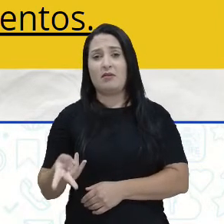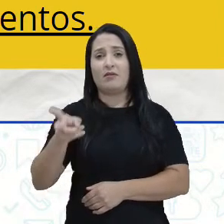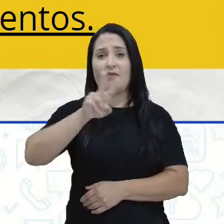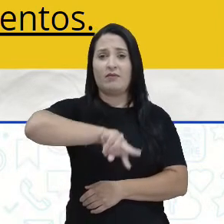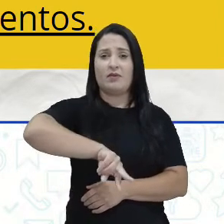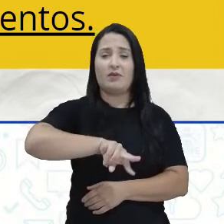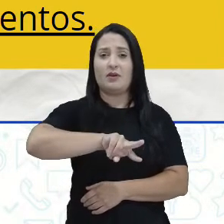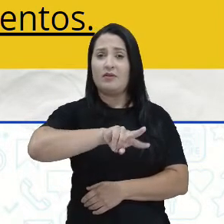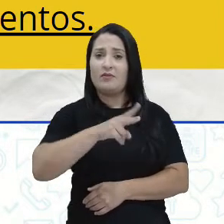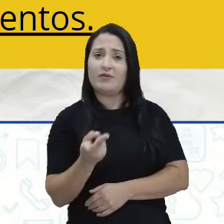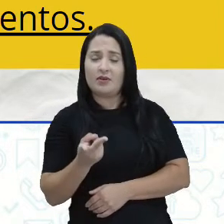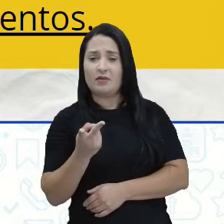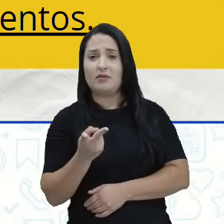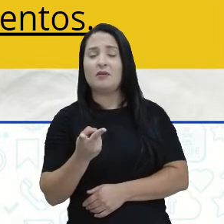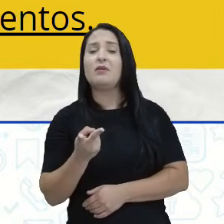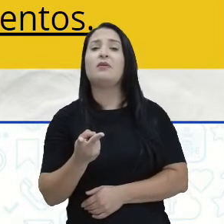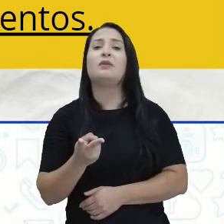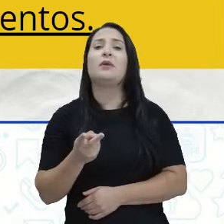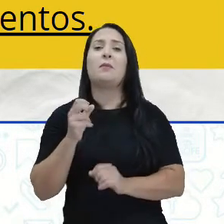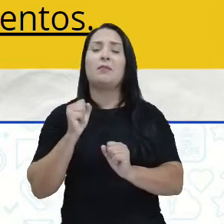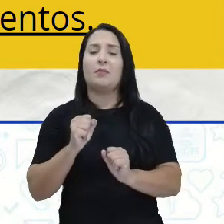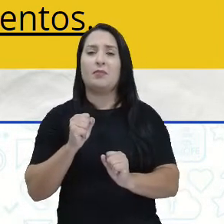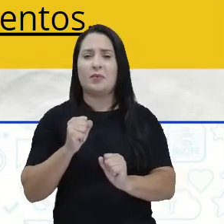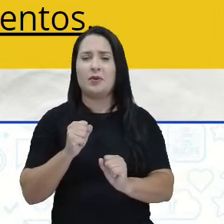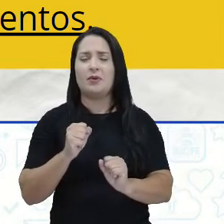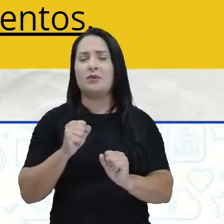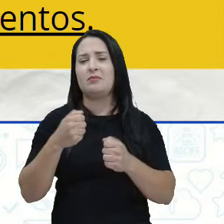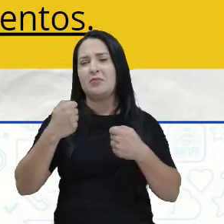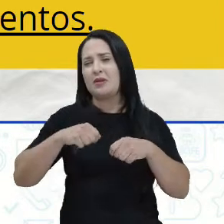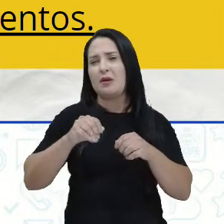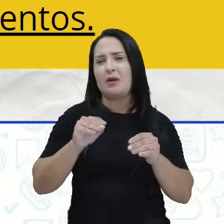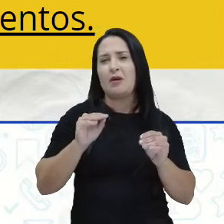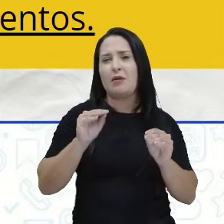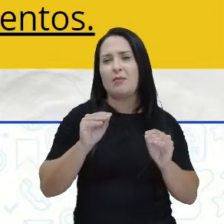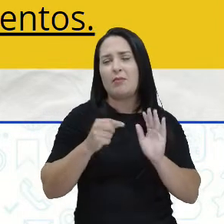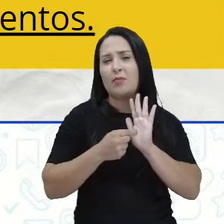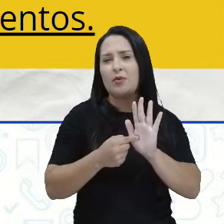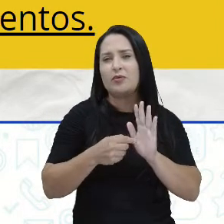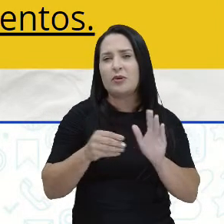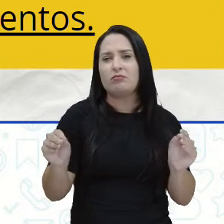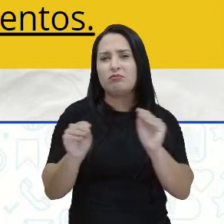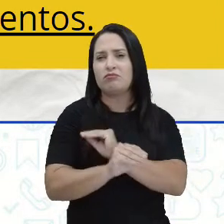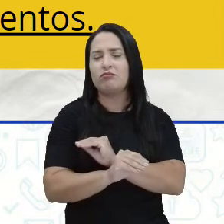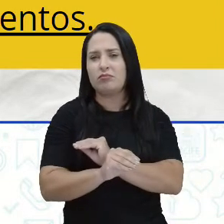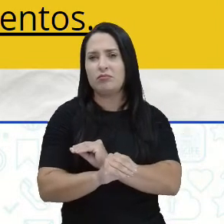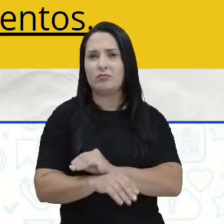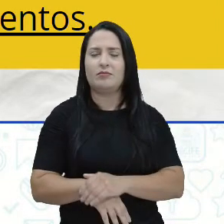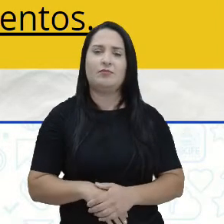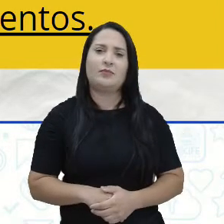ter que indicar esse deslocamento, né? Então, ó, resumidamente, não